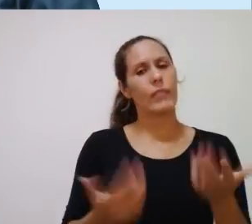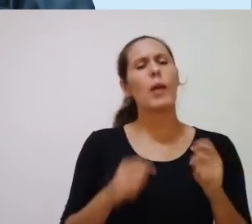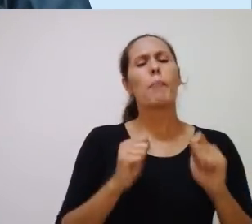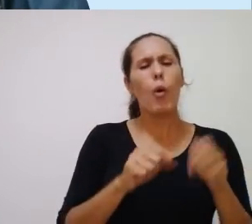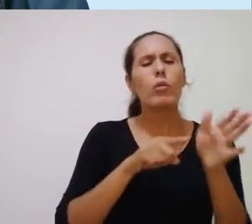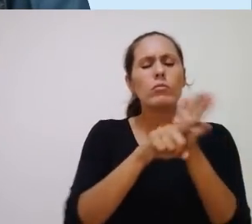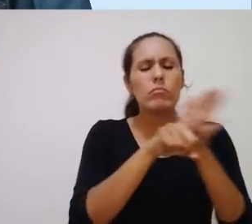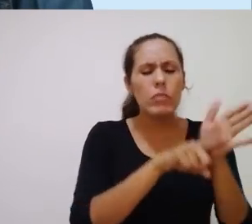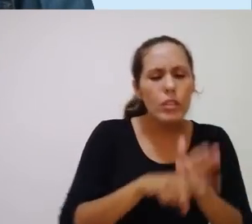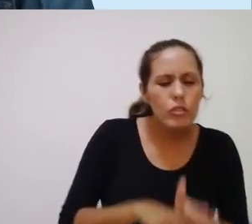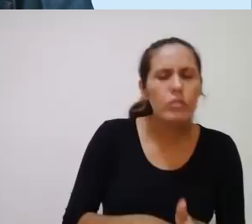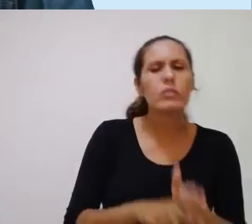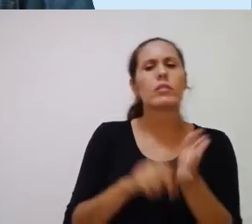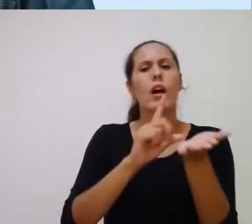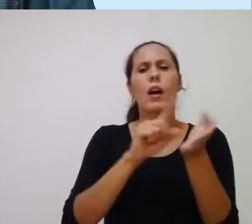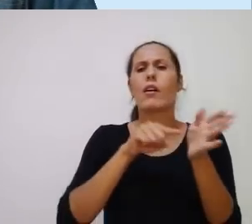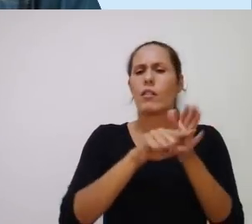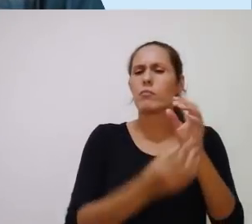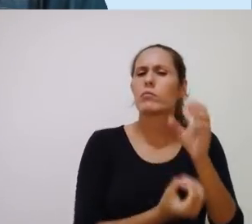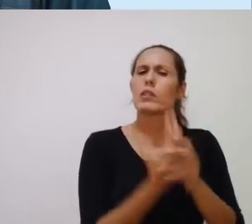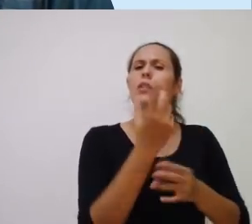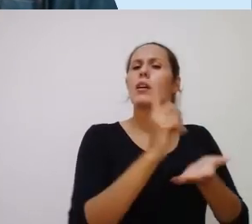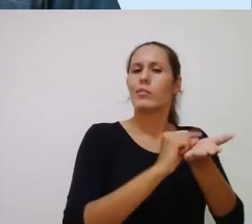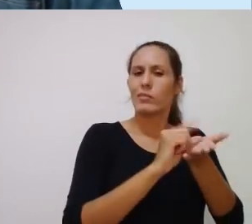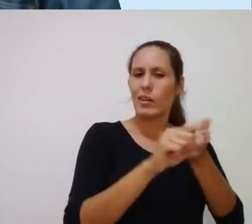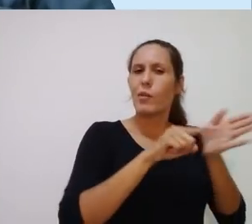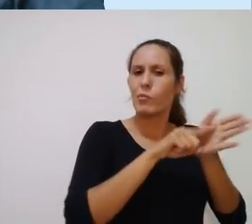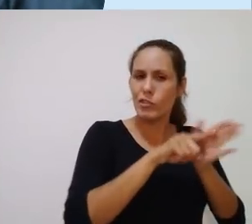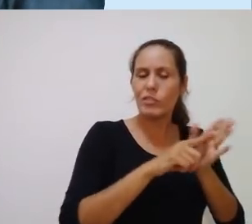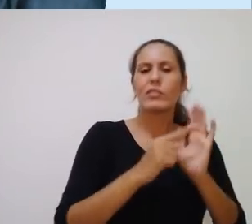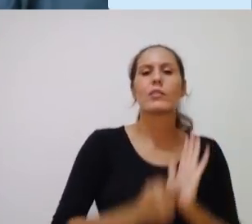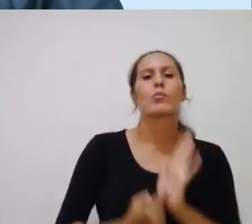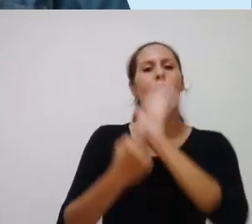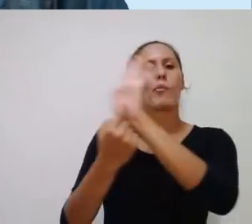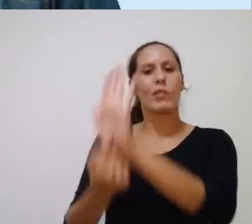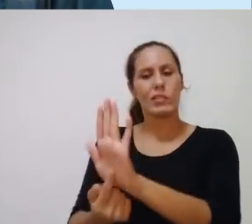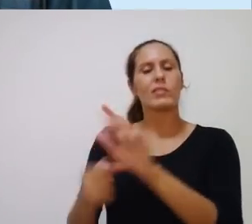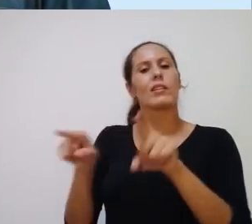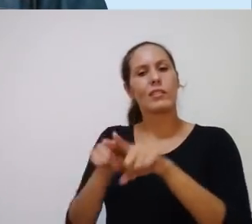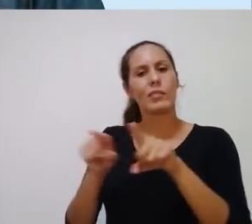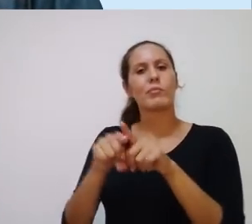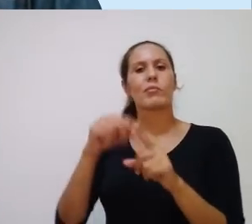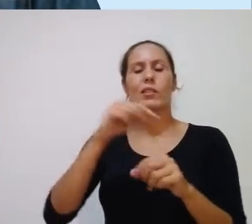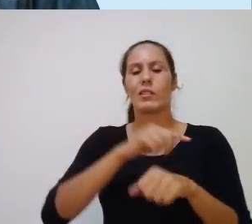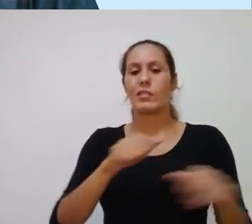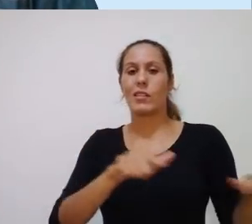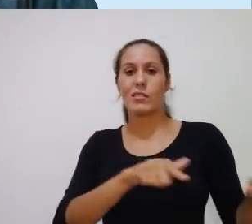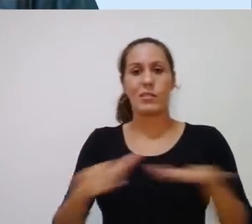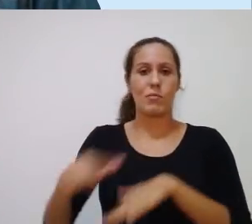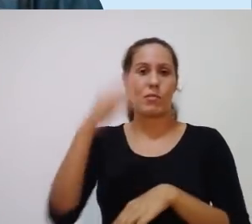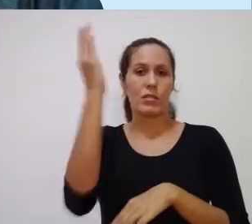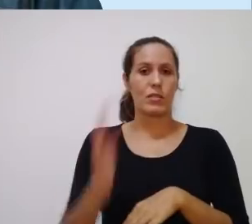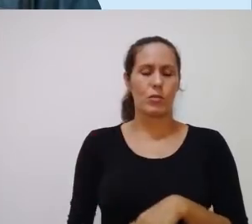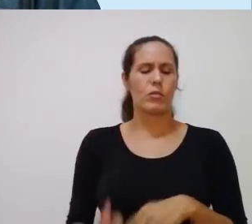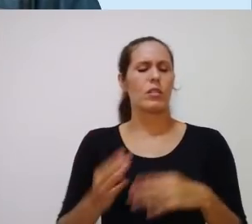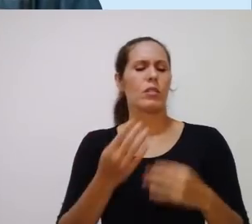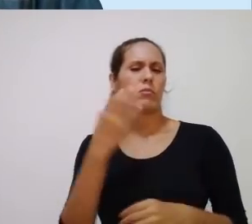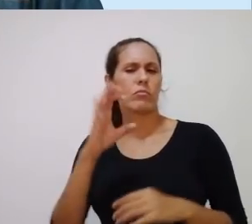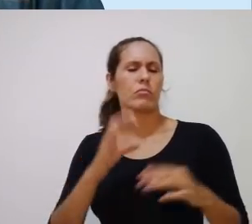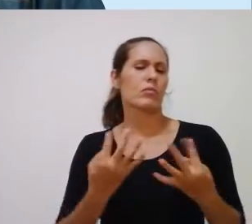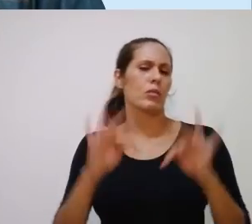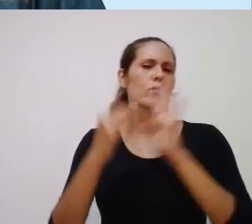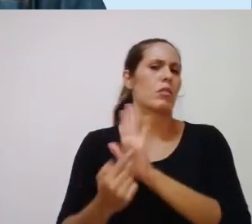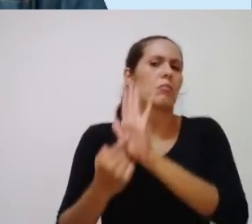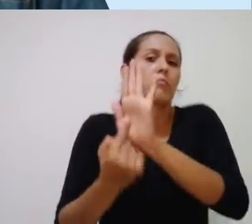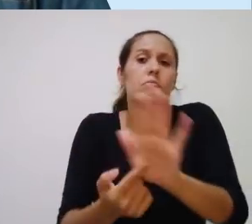em eventos como aquele que a gente citou no início, como a Semana Nacional de Ciência e Tecnologia. Então são só alguns exemplos de pesquisa que a gente pode estar desenvolvendo